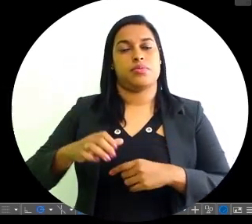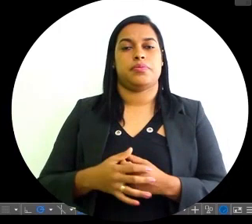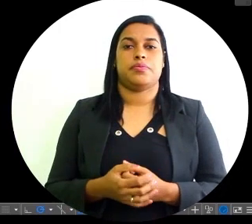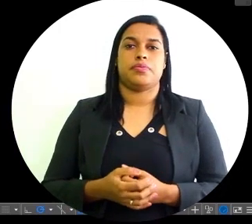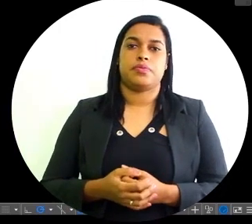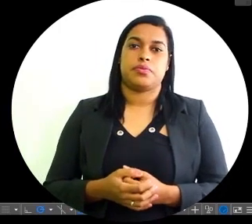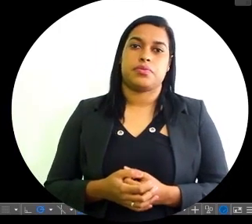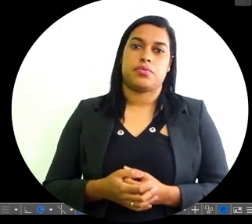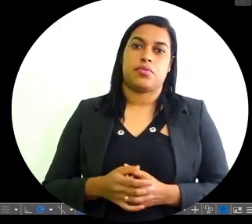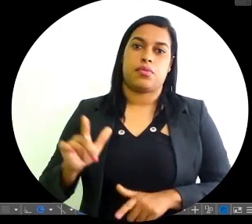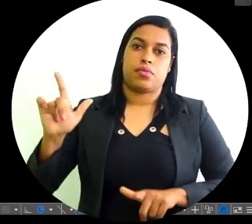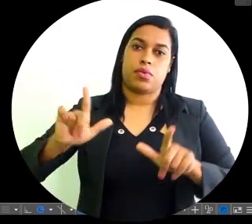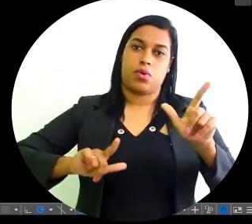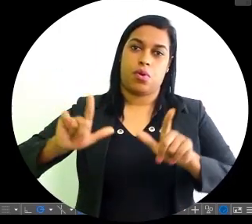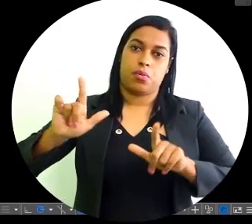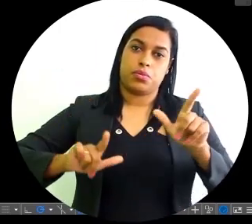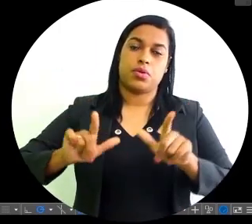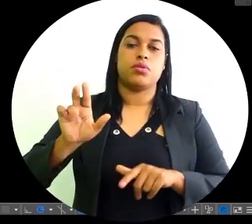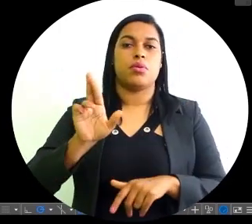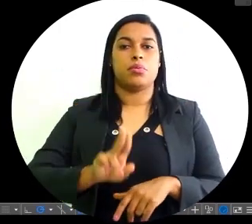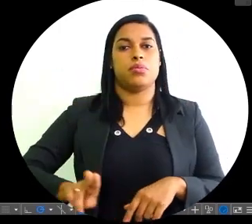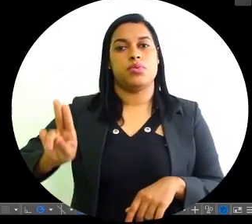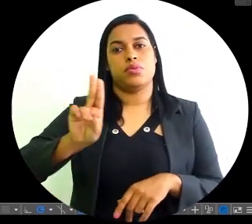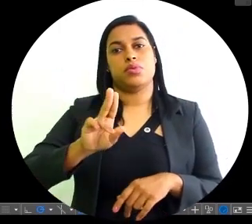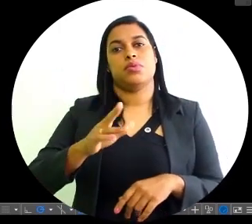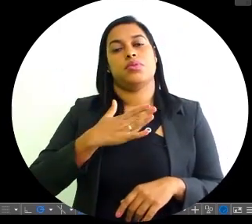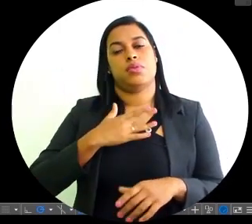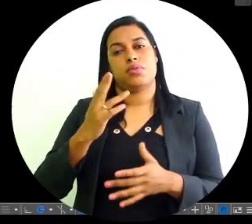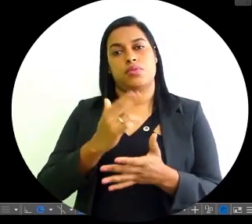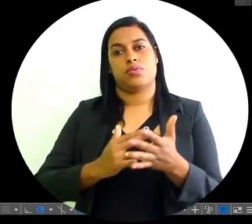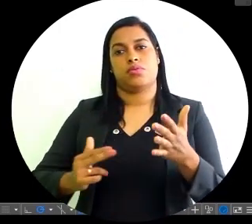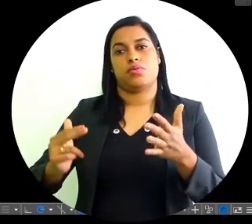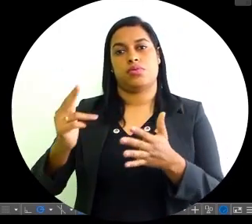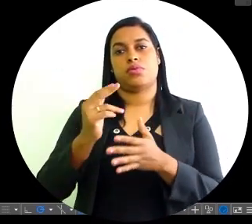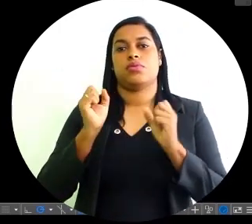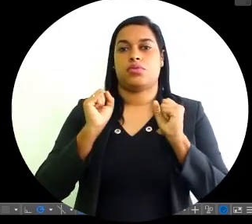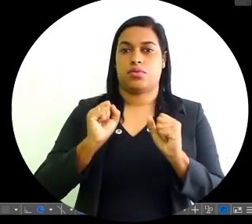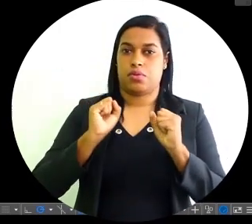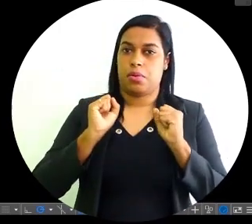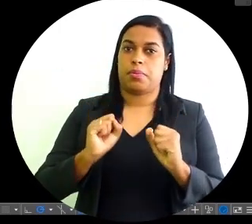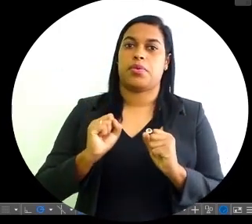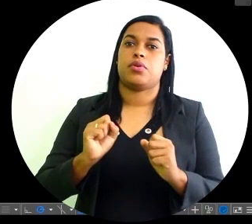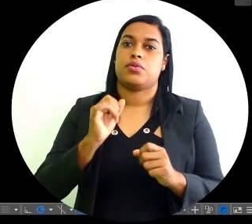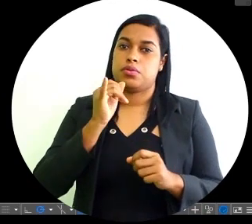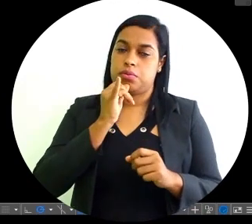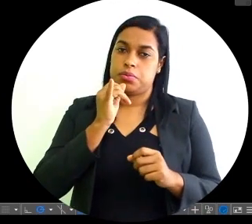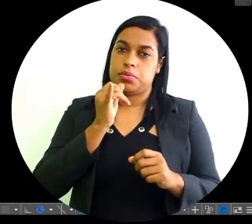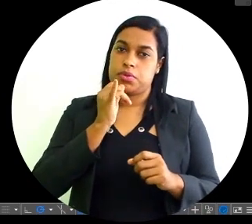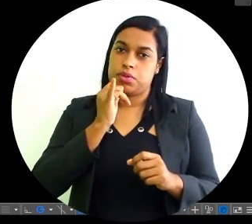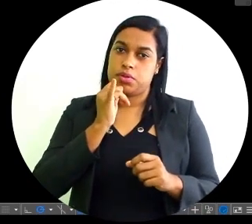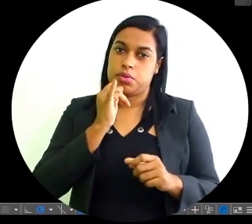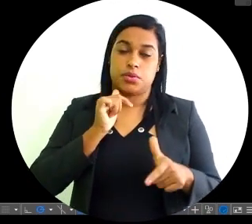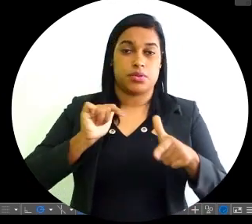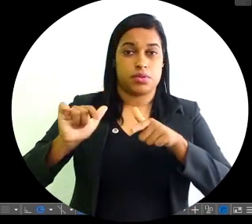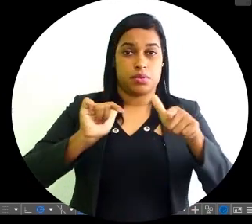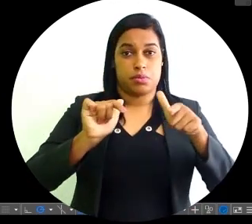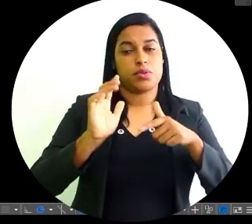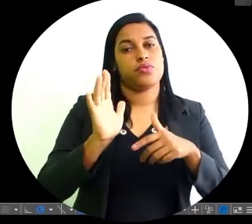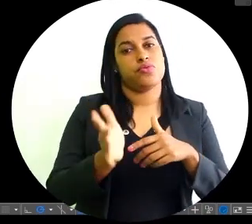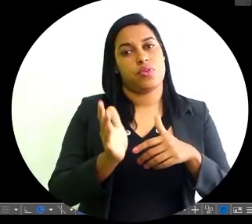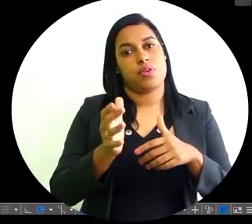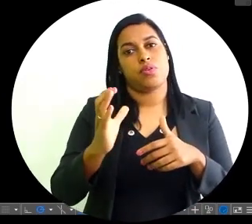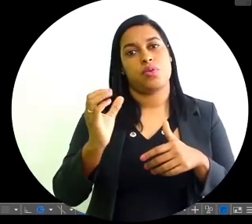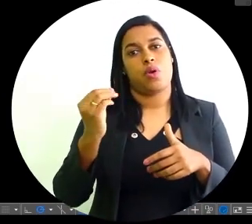tela do computador. Ela é muito utilizada, então, enquanto eu estou desenhando, eu posso estar no meio de um comando, né, trabalhando já dentro do comando, por